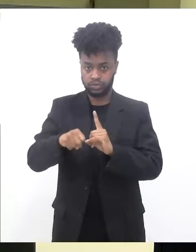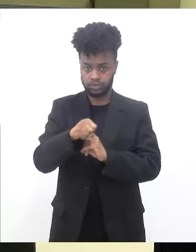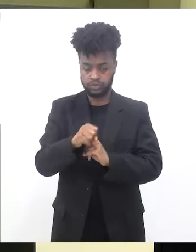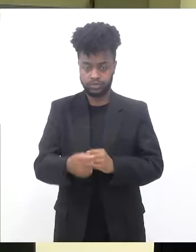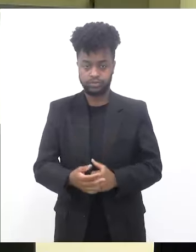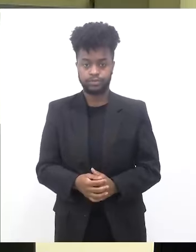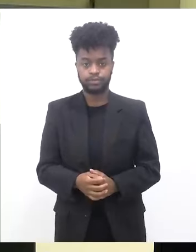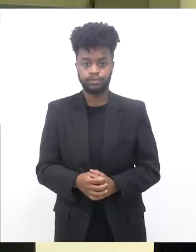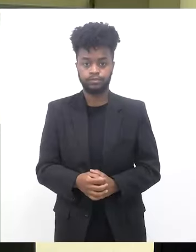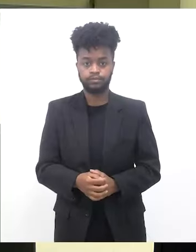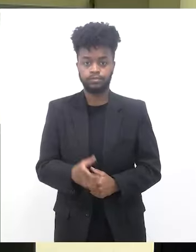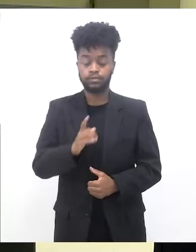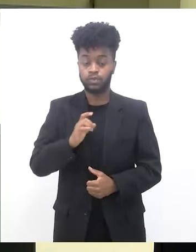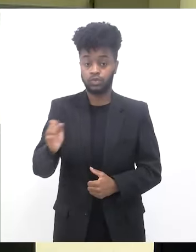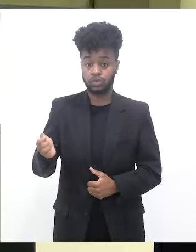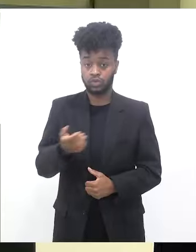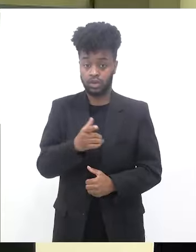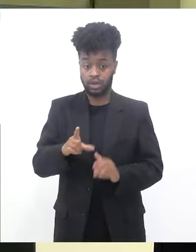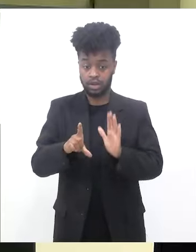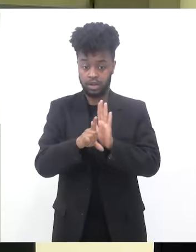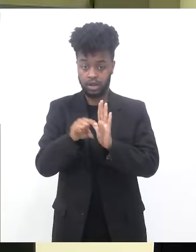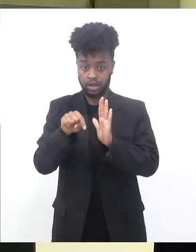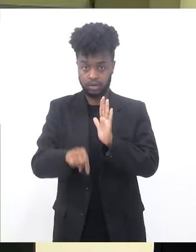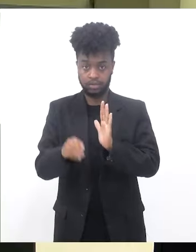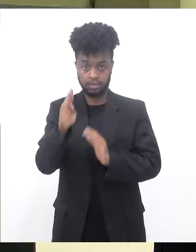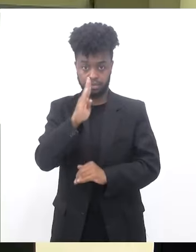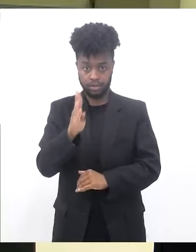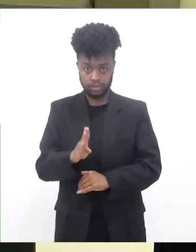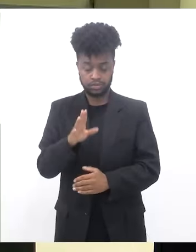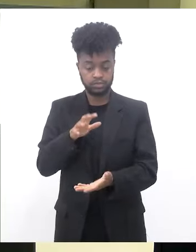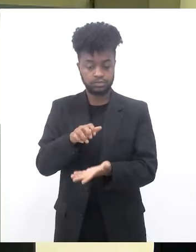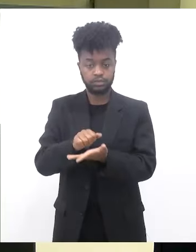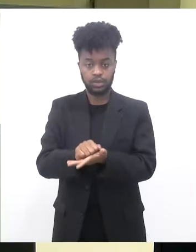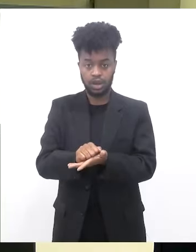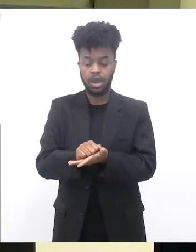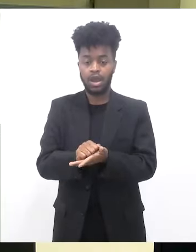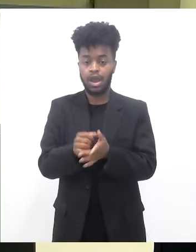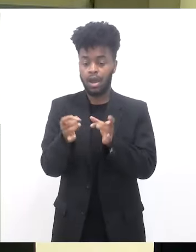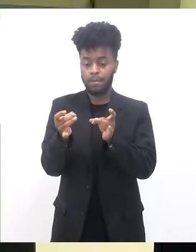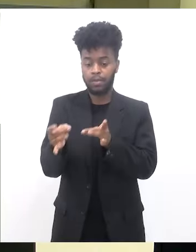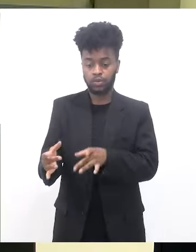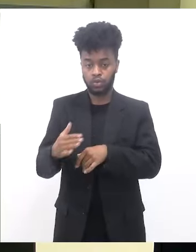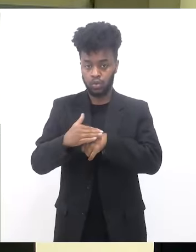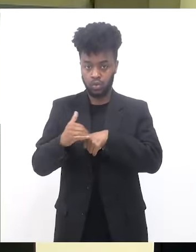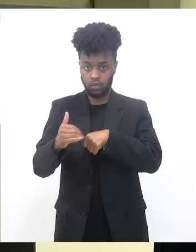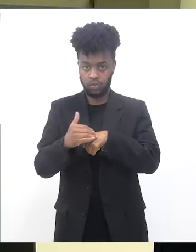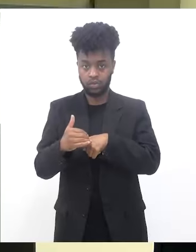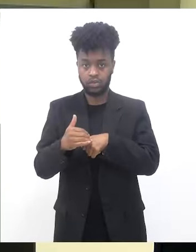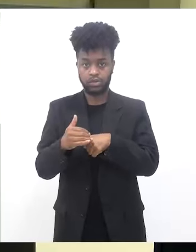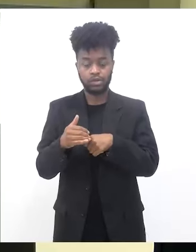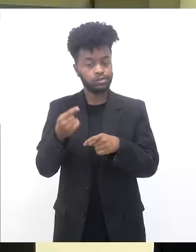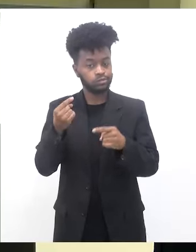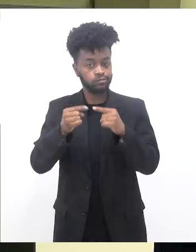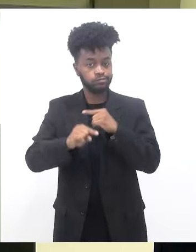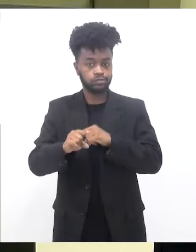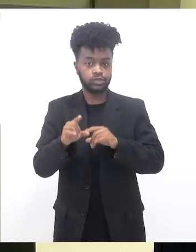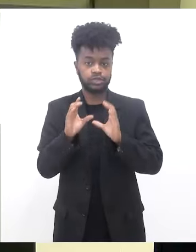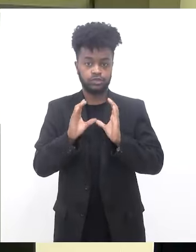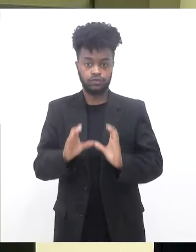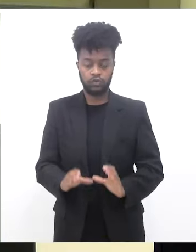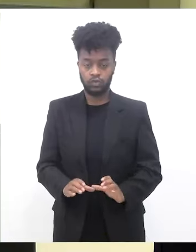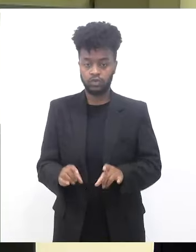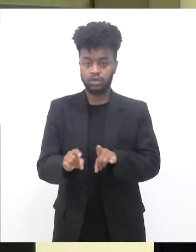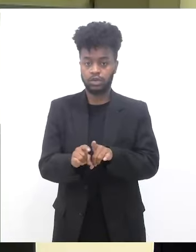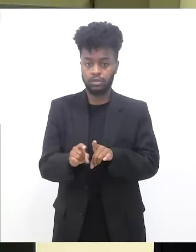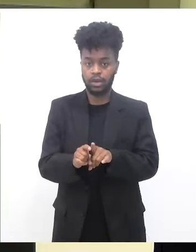sociais. A nova legislação brasileira reconhece o abandono afetivo como ilícito civil,